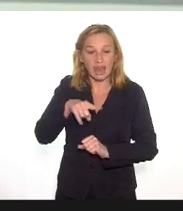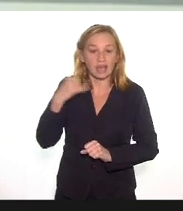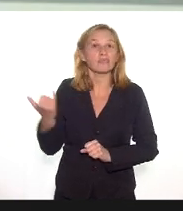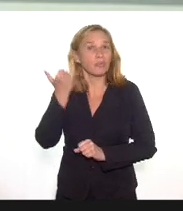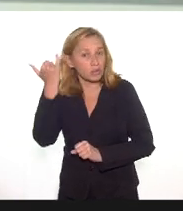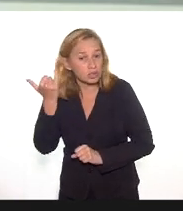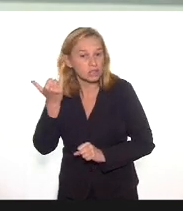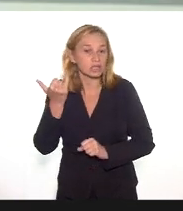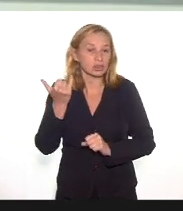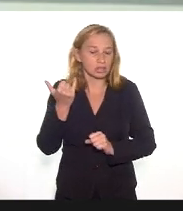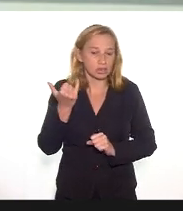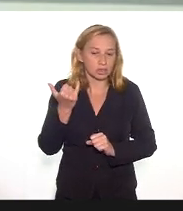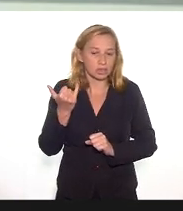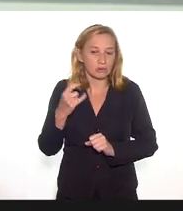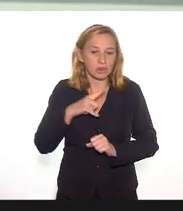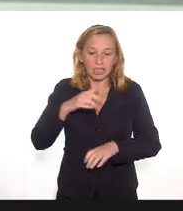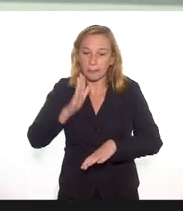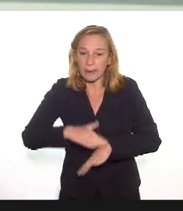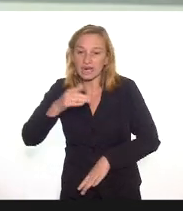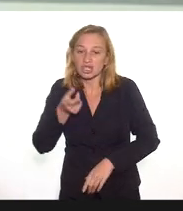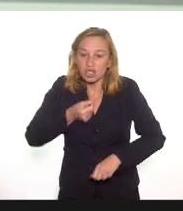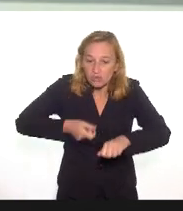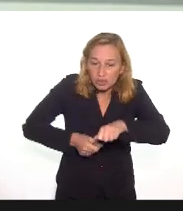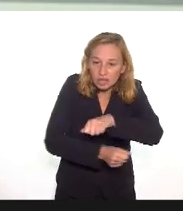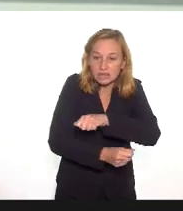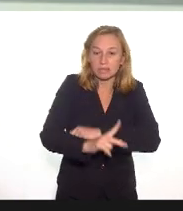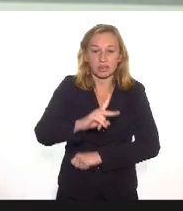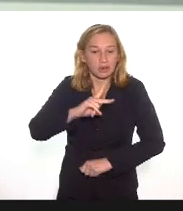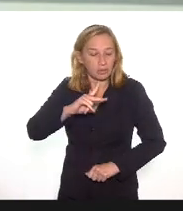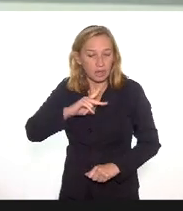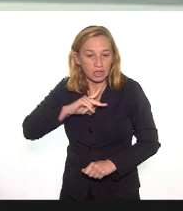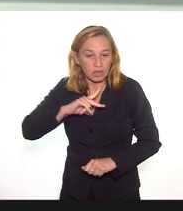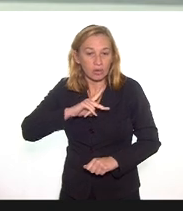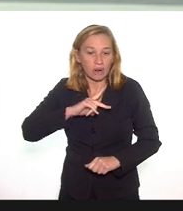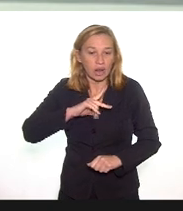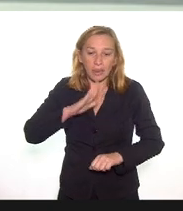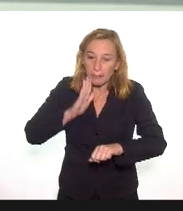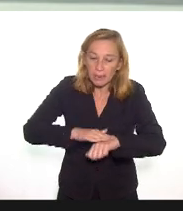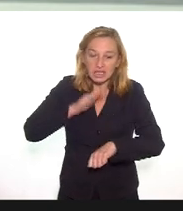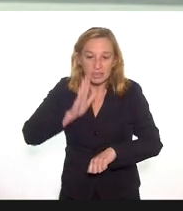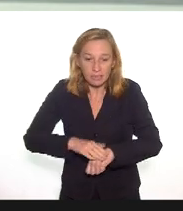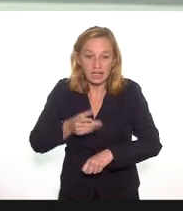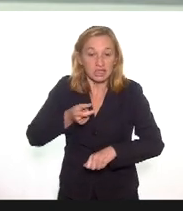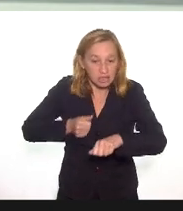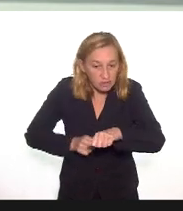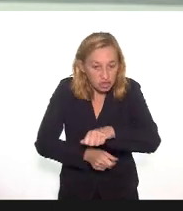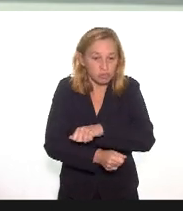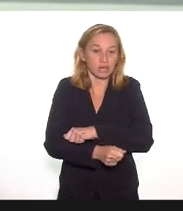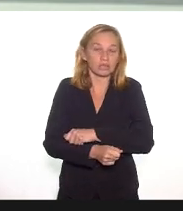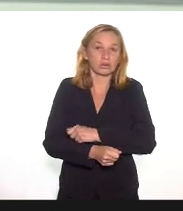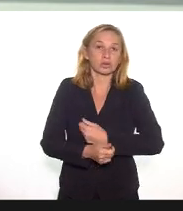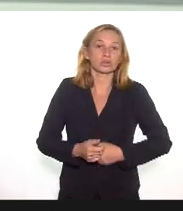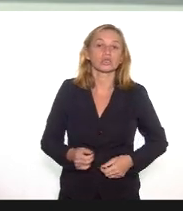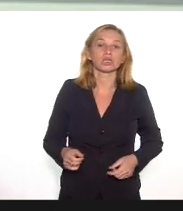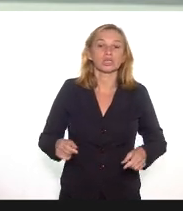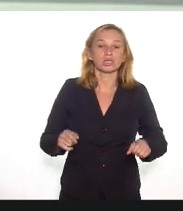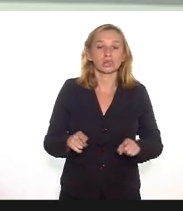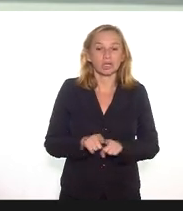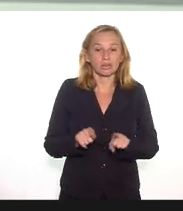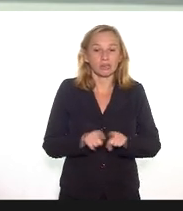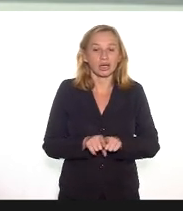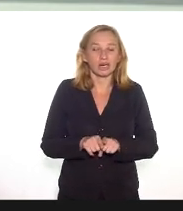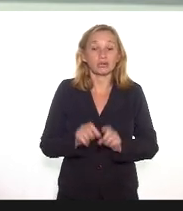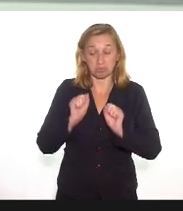gente atrair o financiamento privado, para poder atrair mais investimentos. E, de alguma maneira,